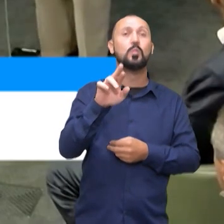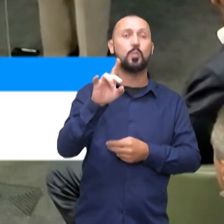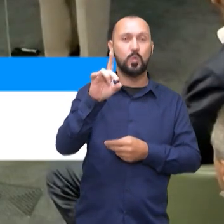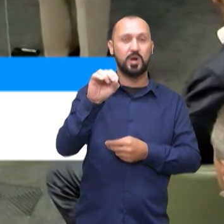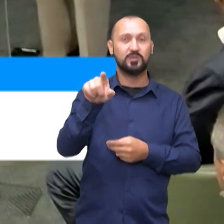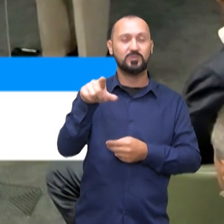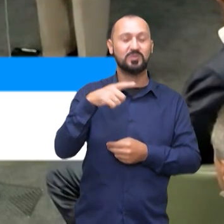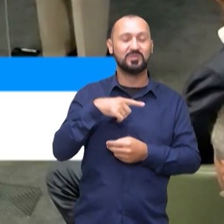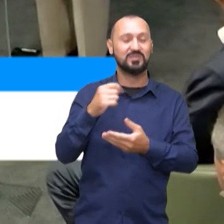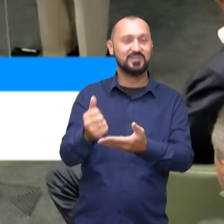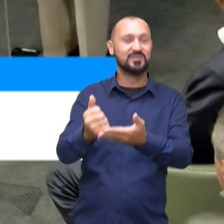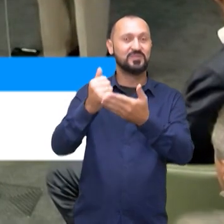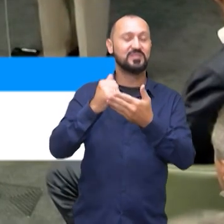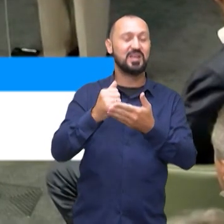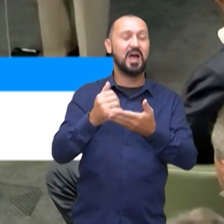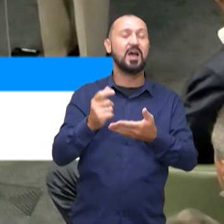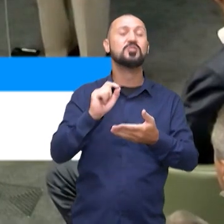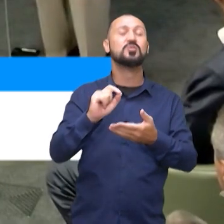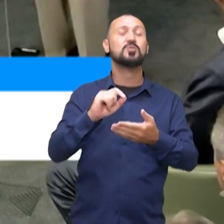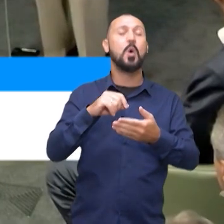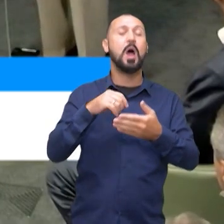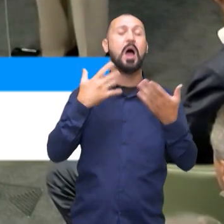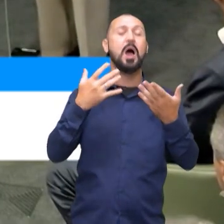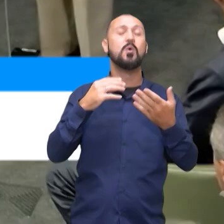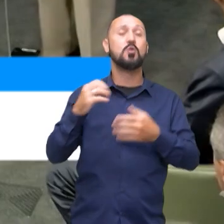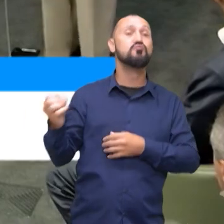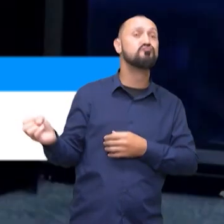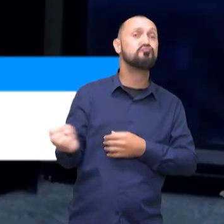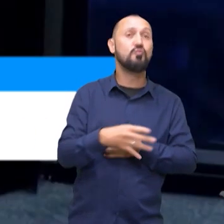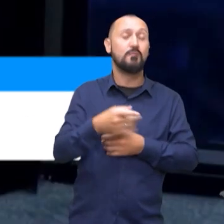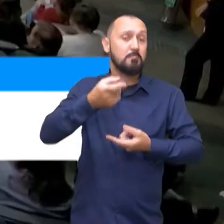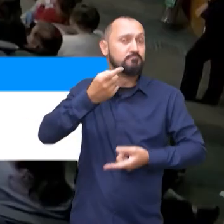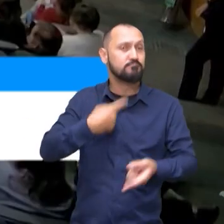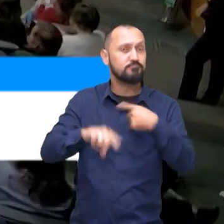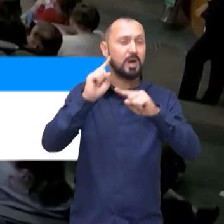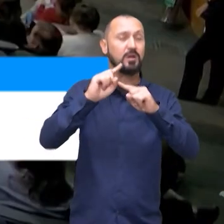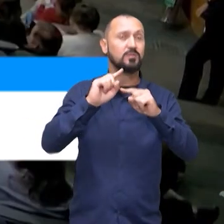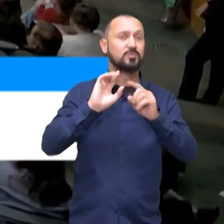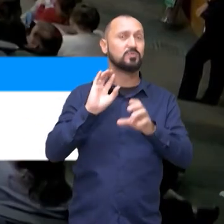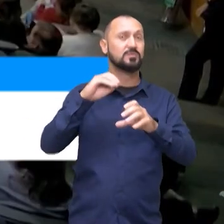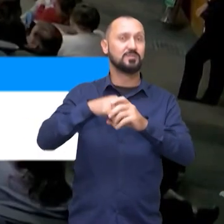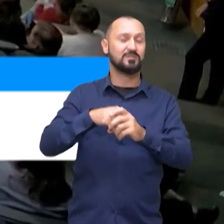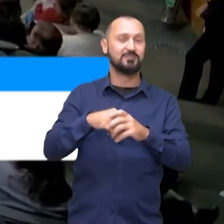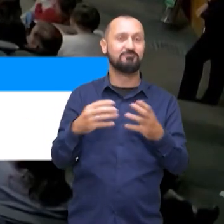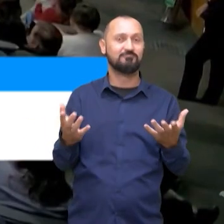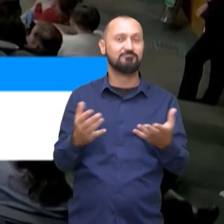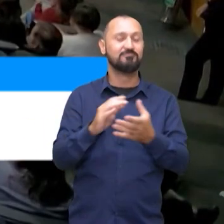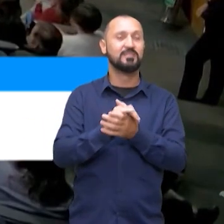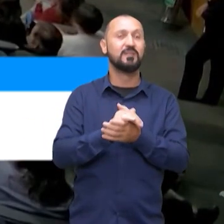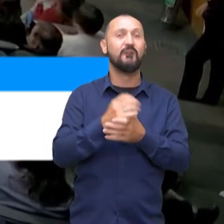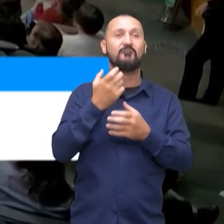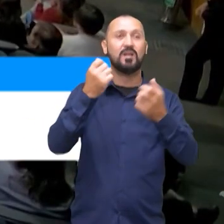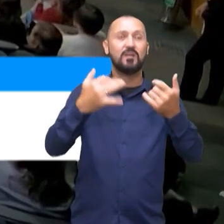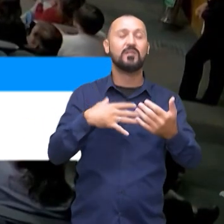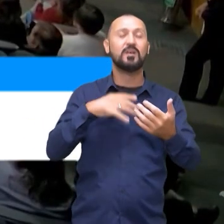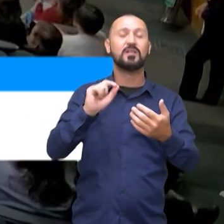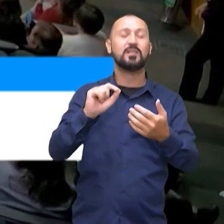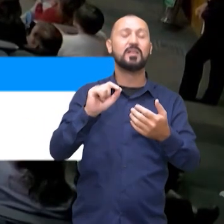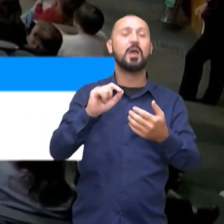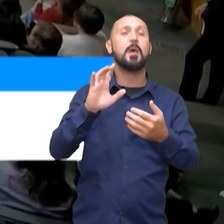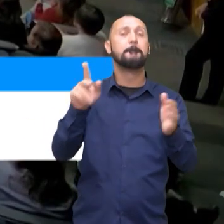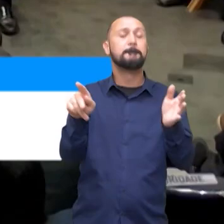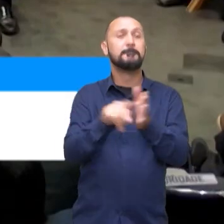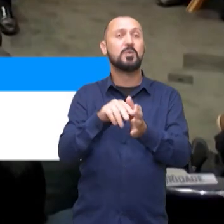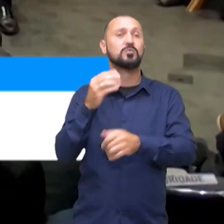você deu o salto da modernidade. Esse setor agora vai muito além. Eu falei que era